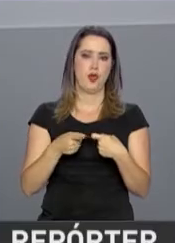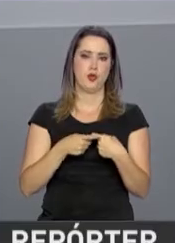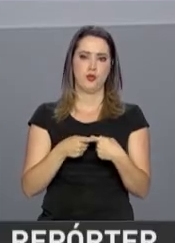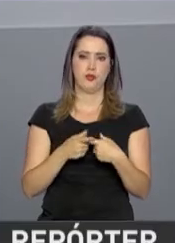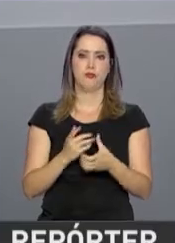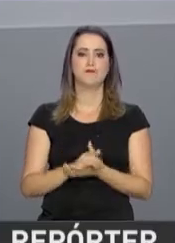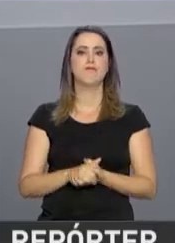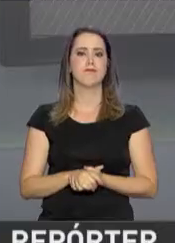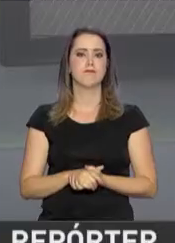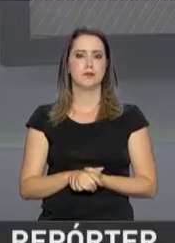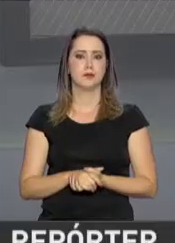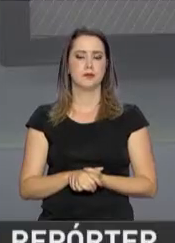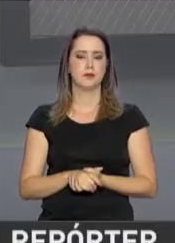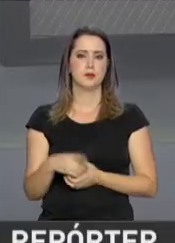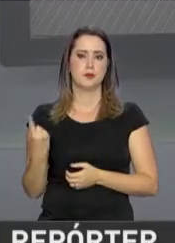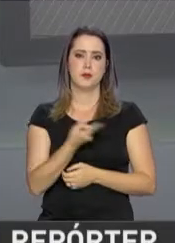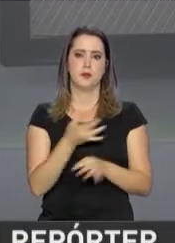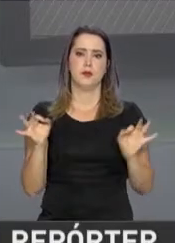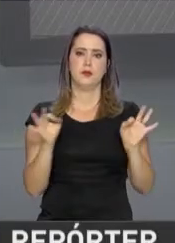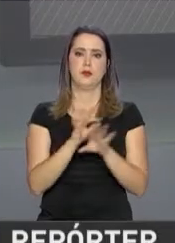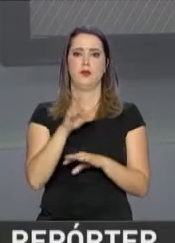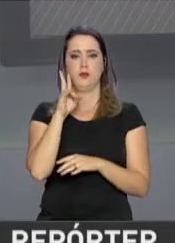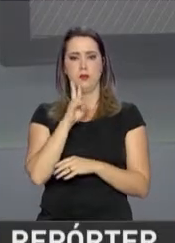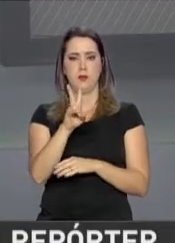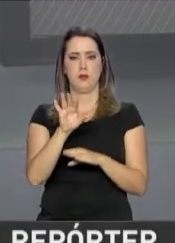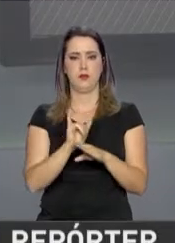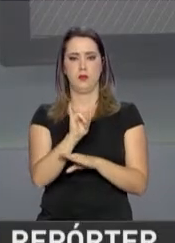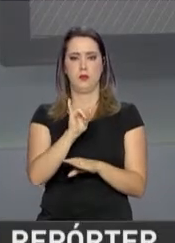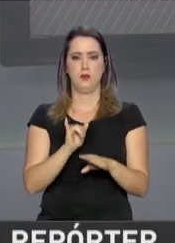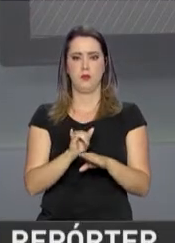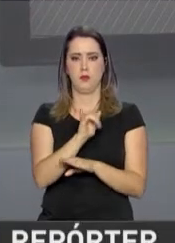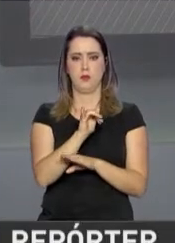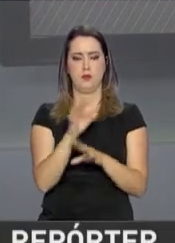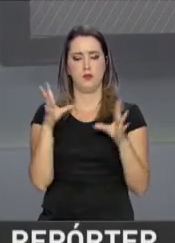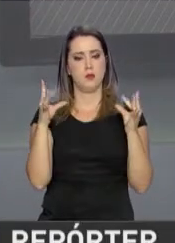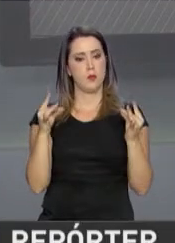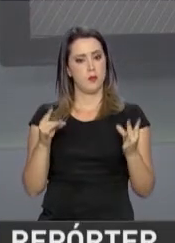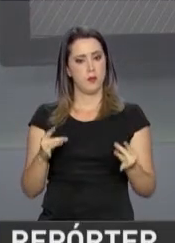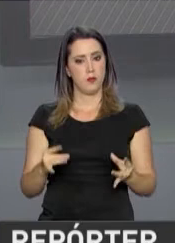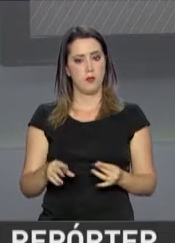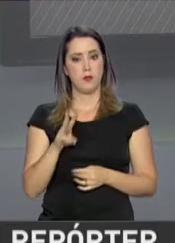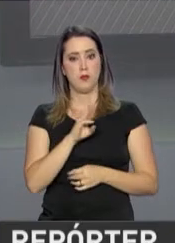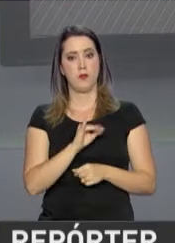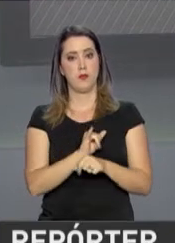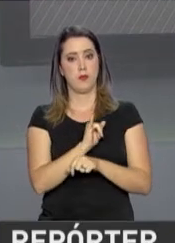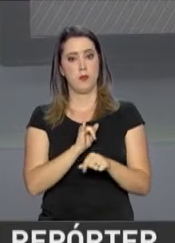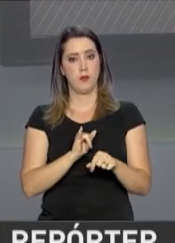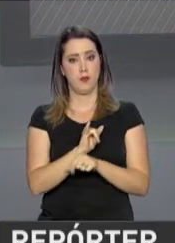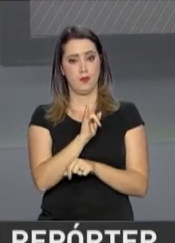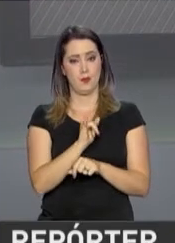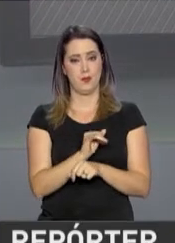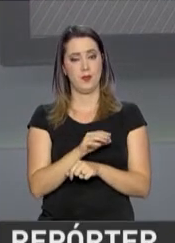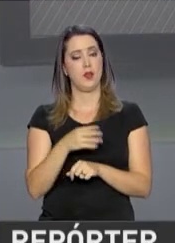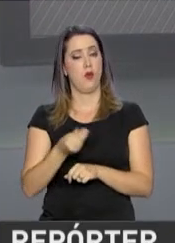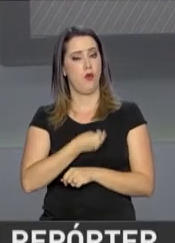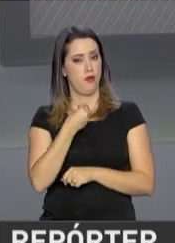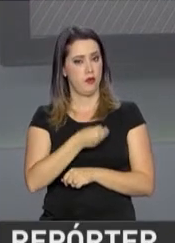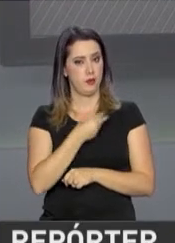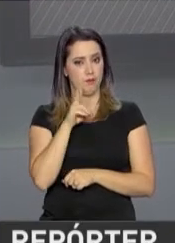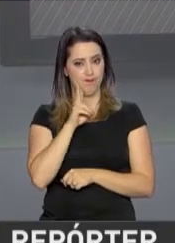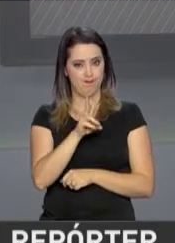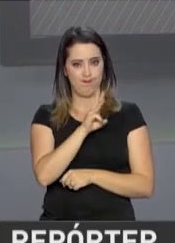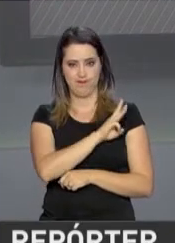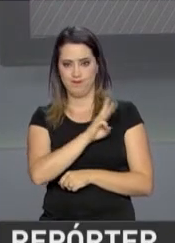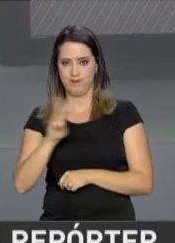diretos e nós ficamos por aqui você pode rever todas as reportagens no youtube e acompanhar a nossa programação ao vivo